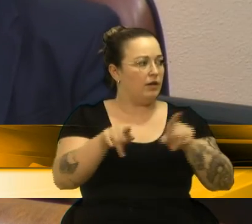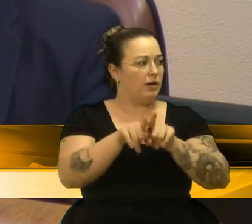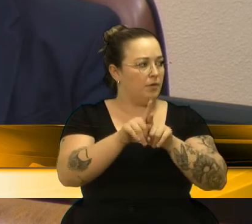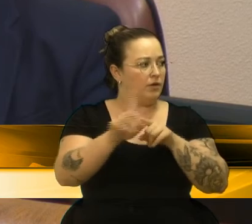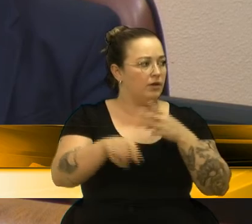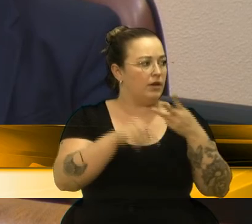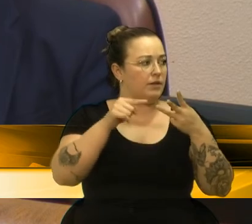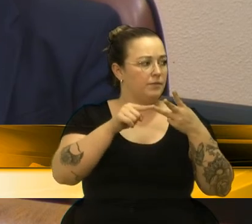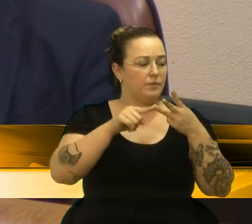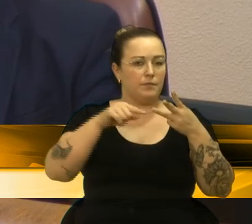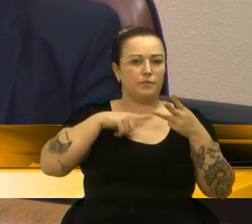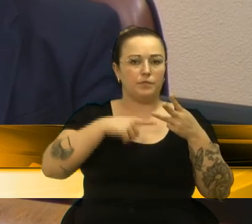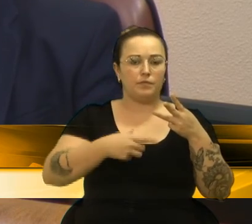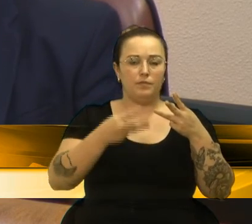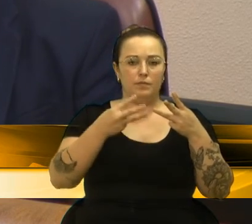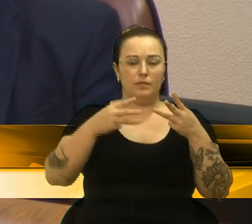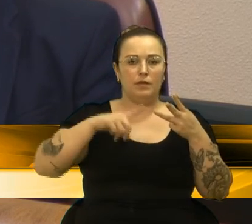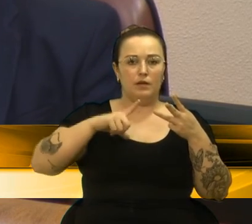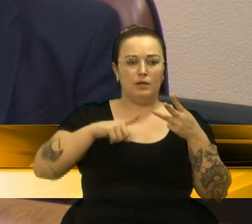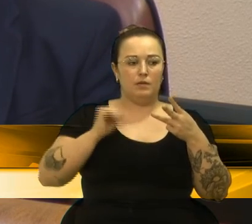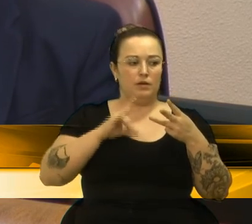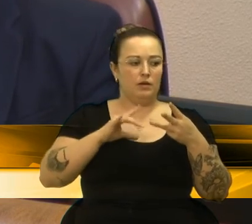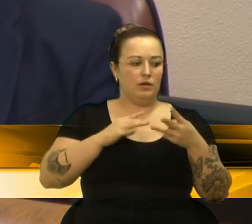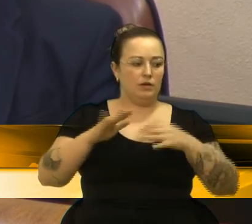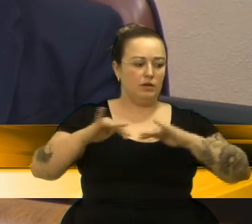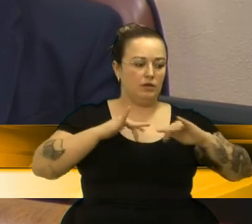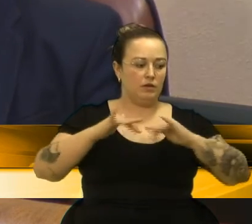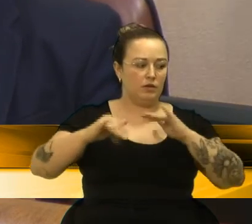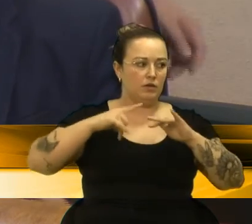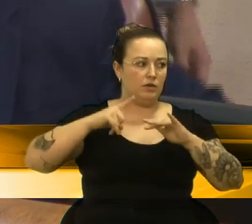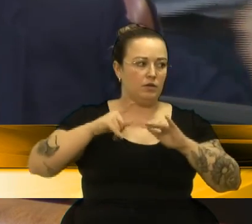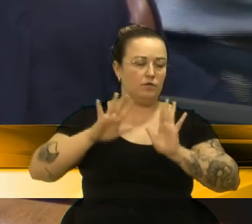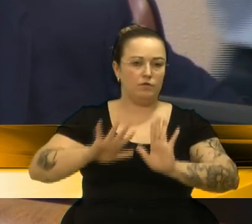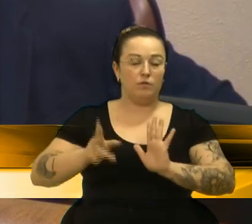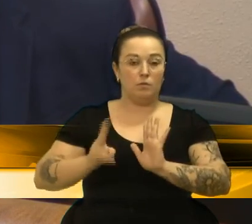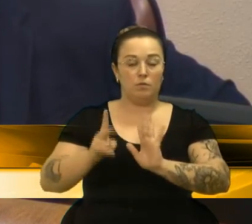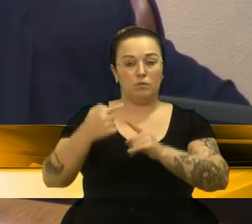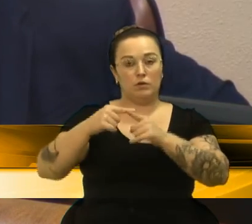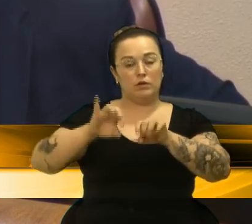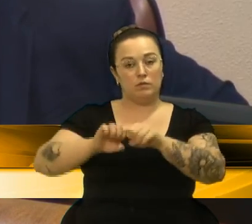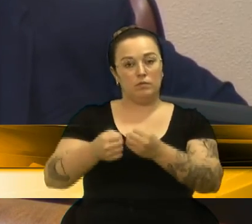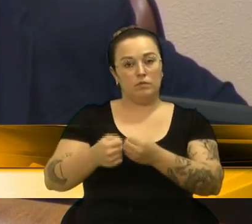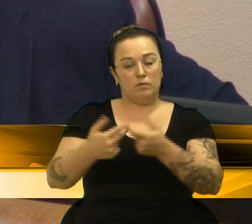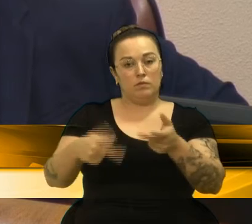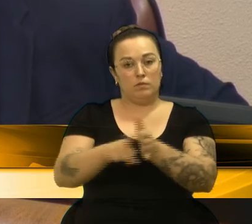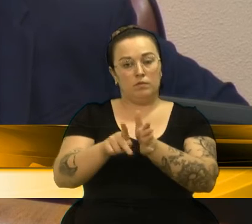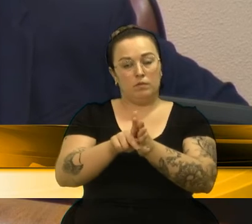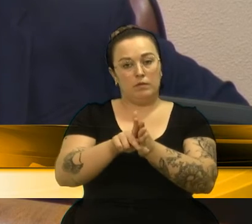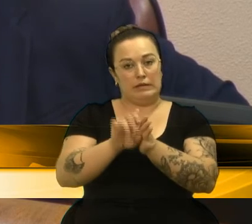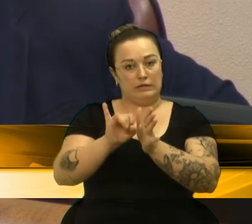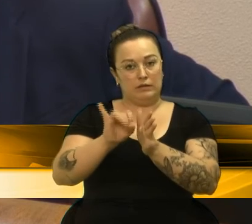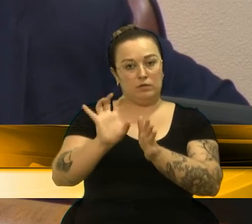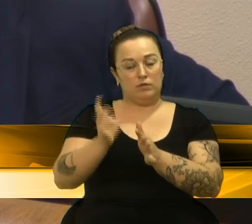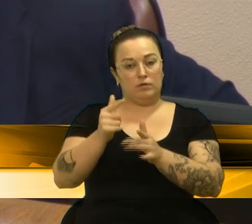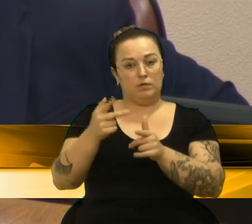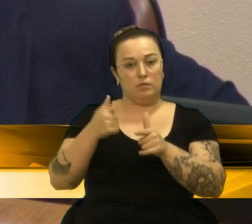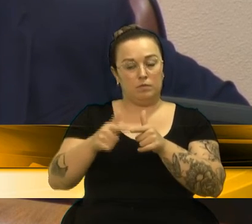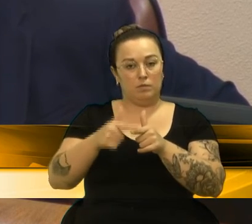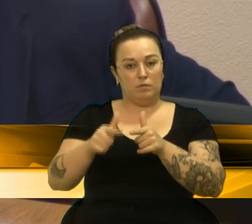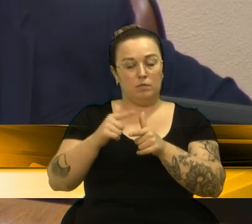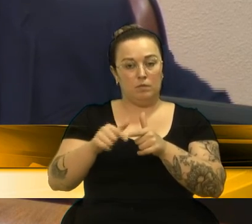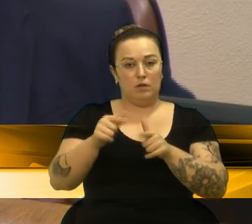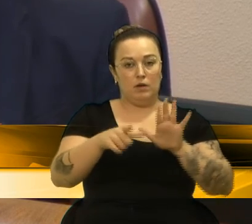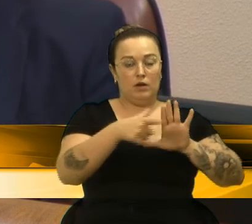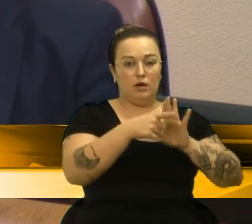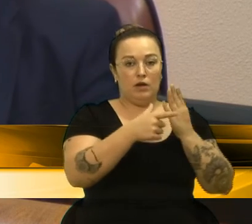águas pluviais, correndo por conta dos responsáveis pelas festividades dos estragos por acaso verificados. Artigo 41. Não